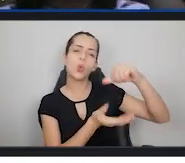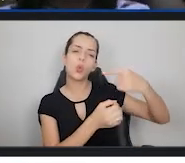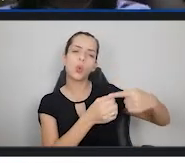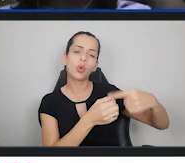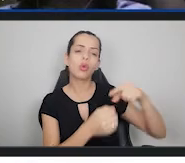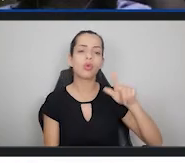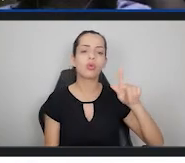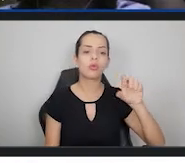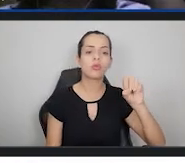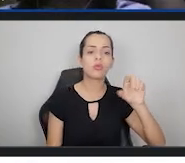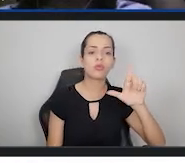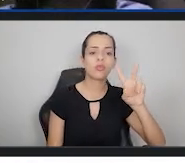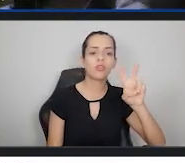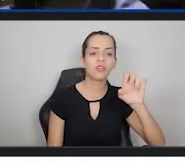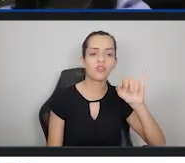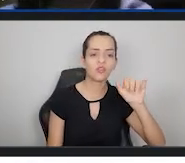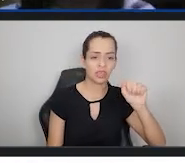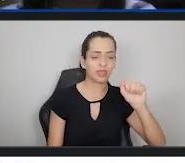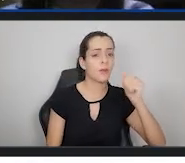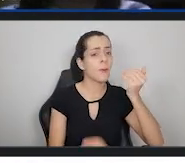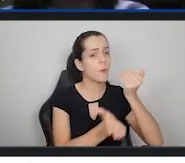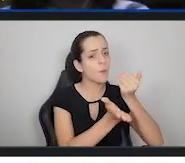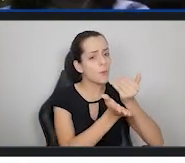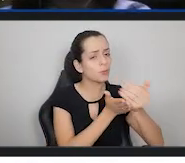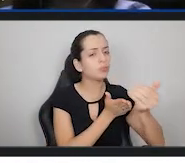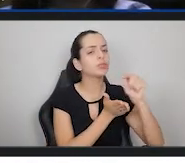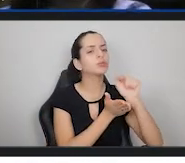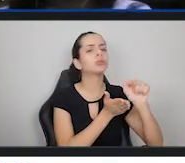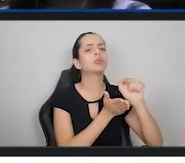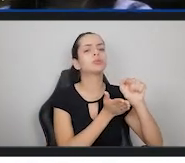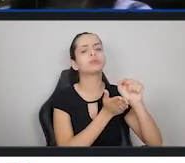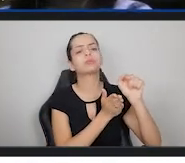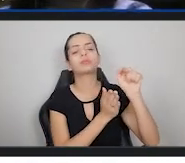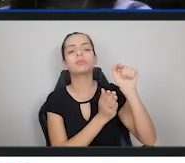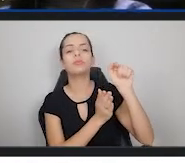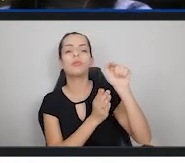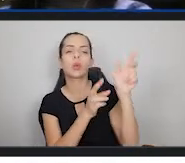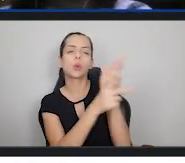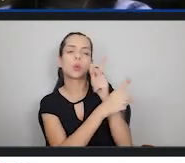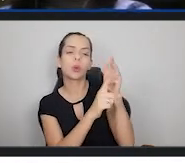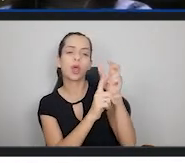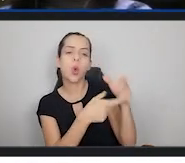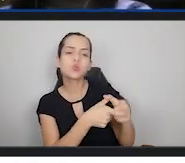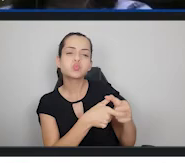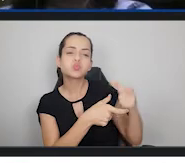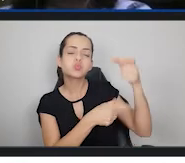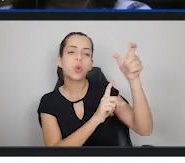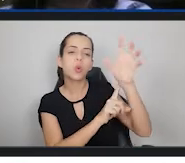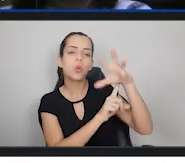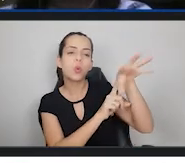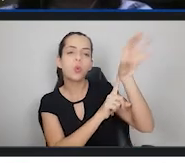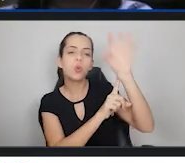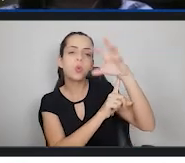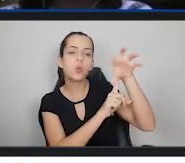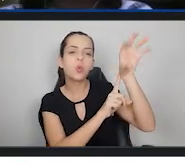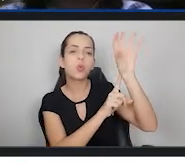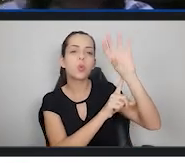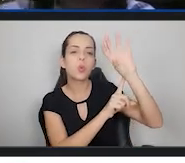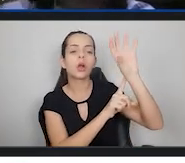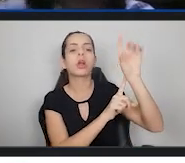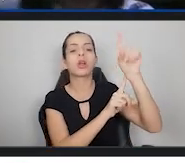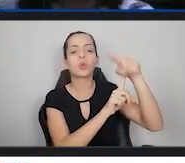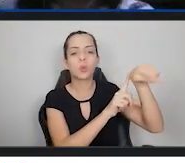potencial nosso. Existe um potencial na região de Gouveia. Esse potencial, ele foi explorado experimentalmente quando